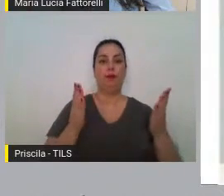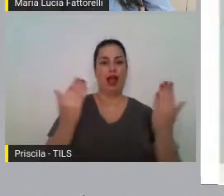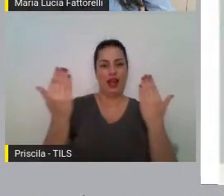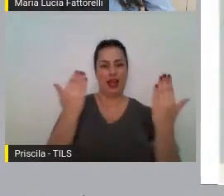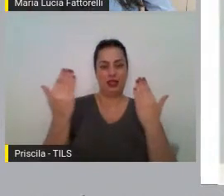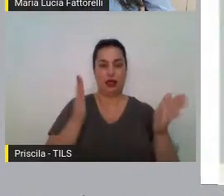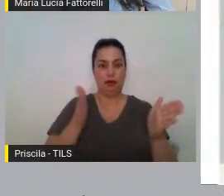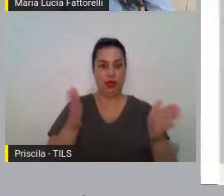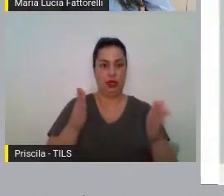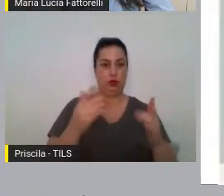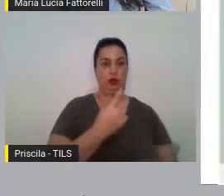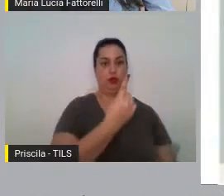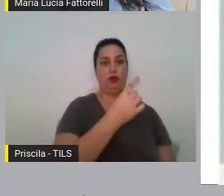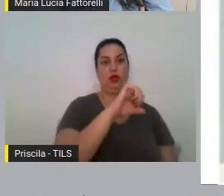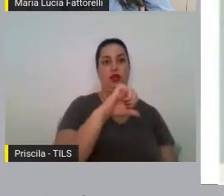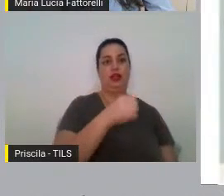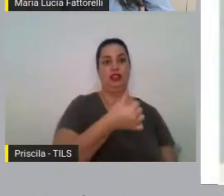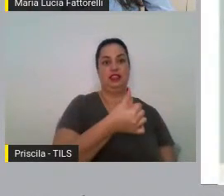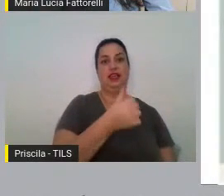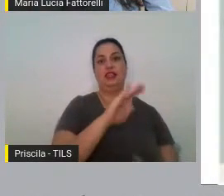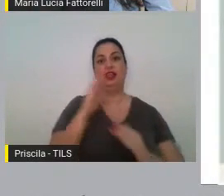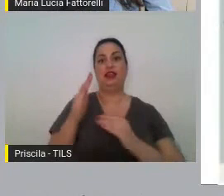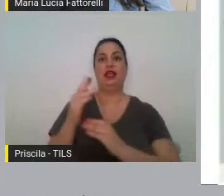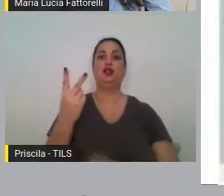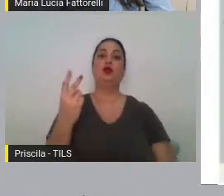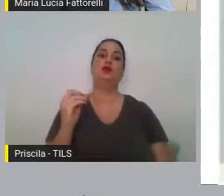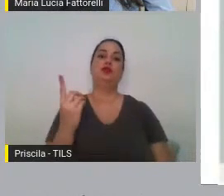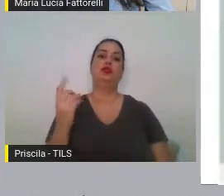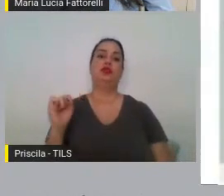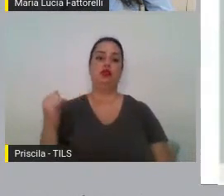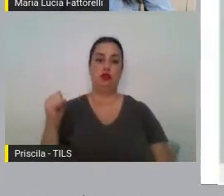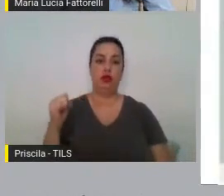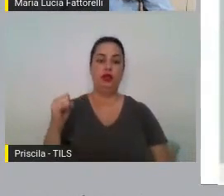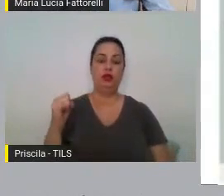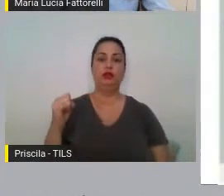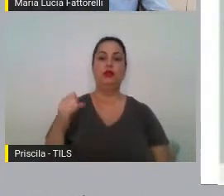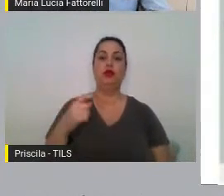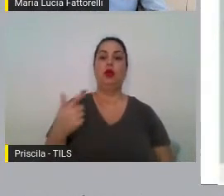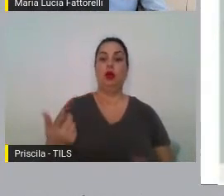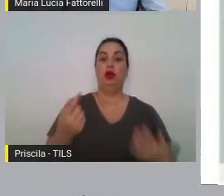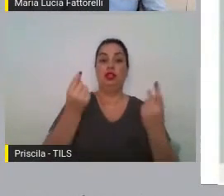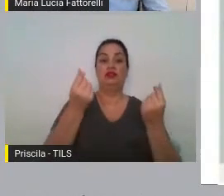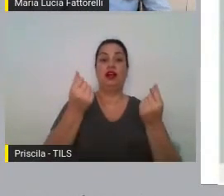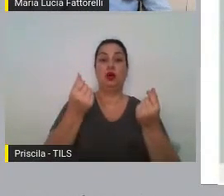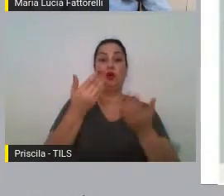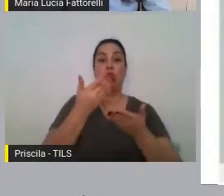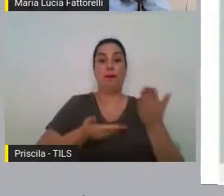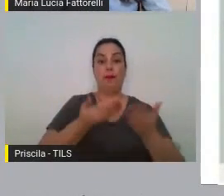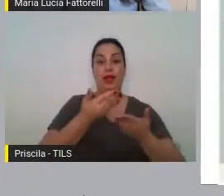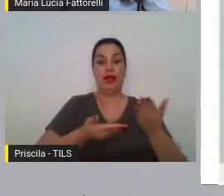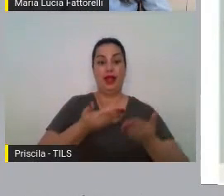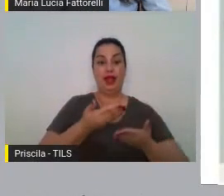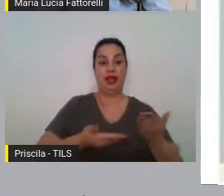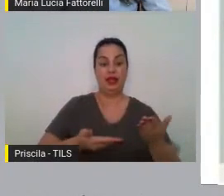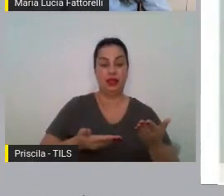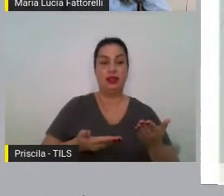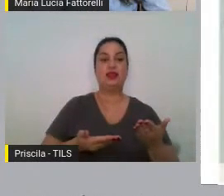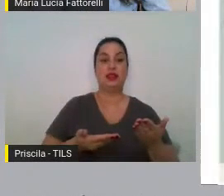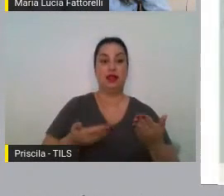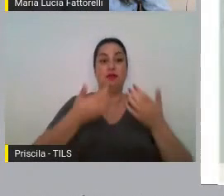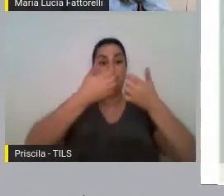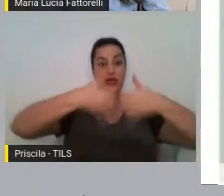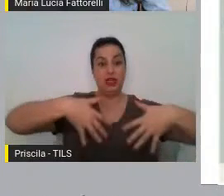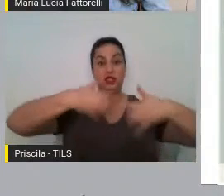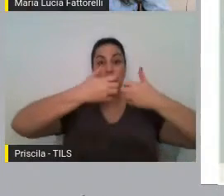perdeu 115 bilhões. Mato Grosso, o estado que eu nasci, 63 bilhões. Isso é quase